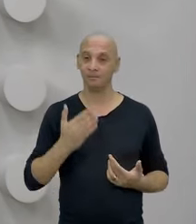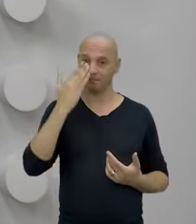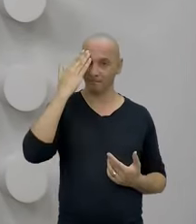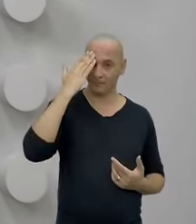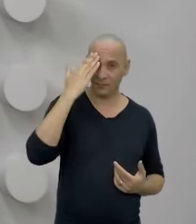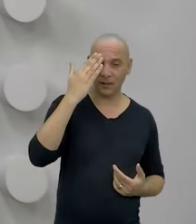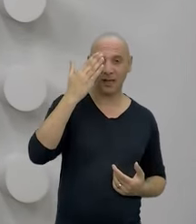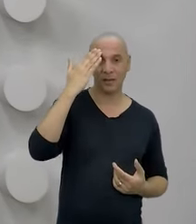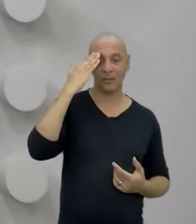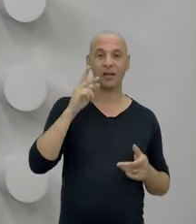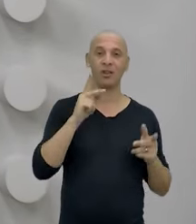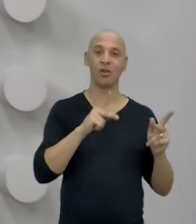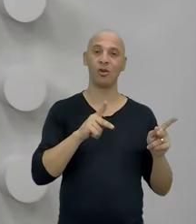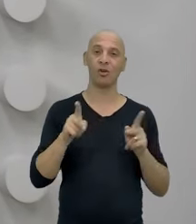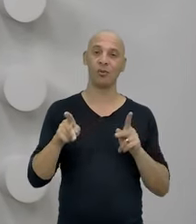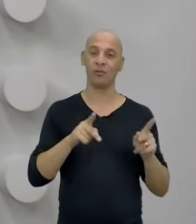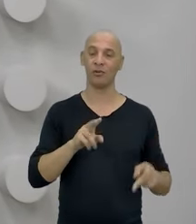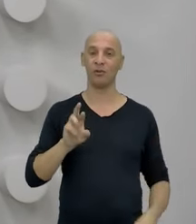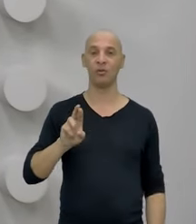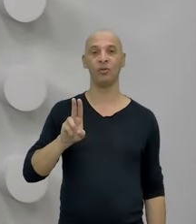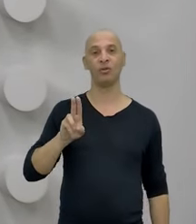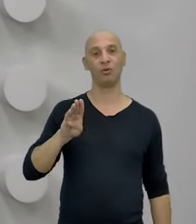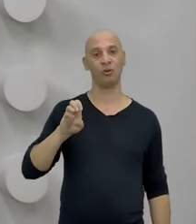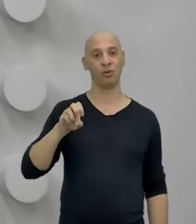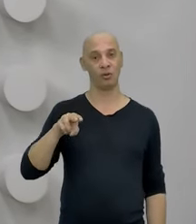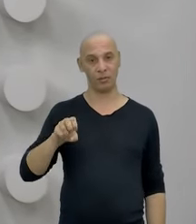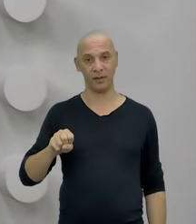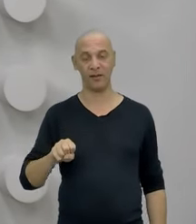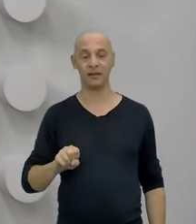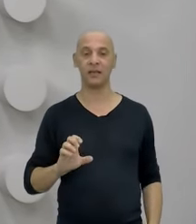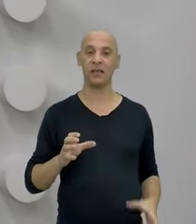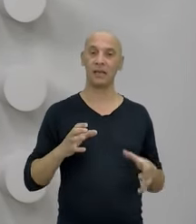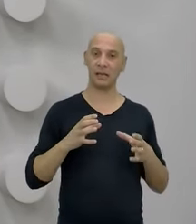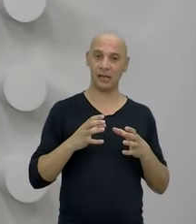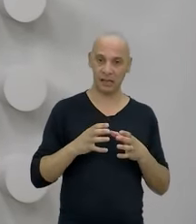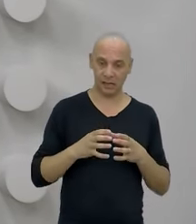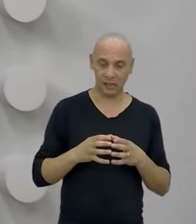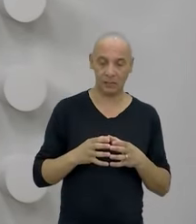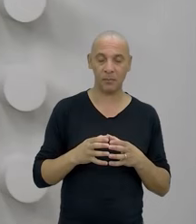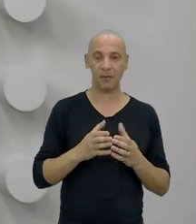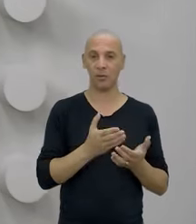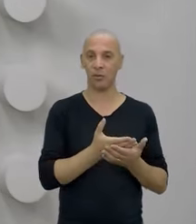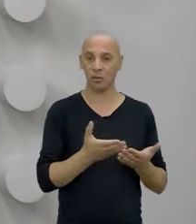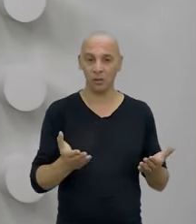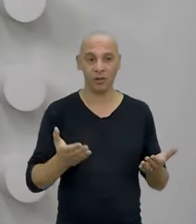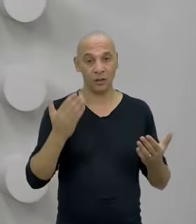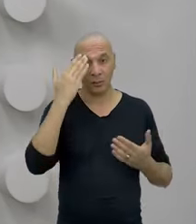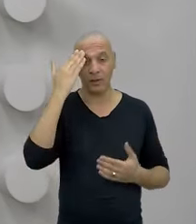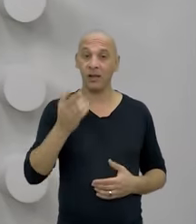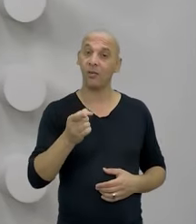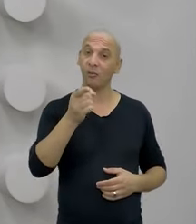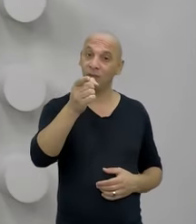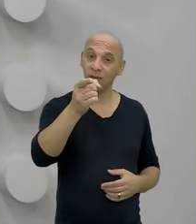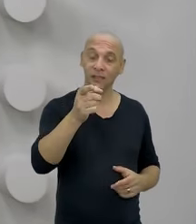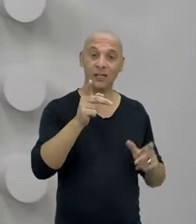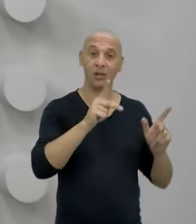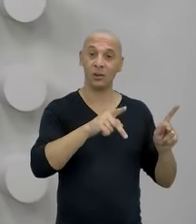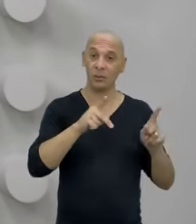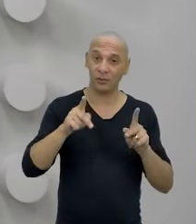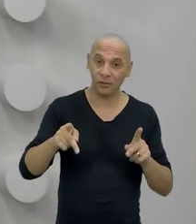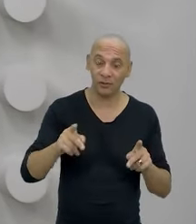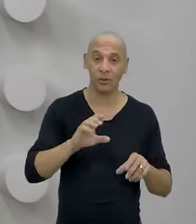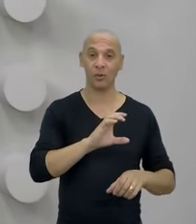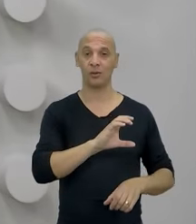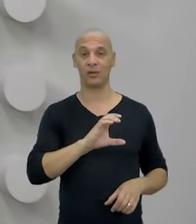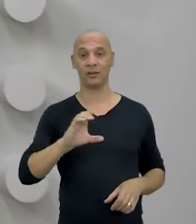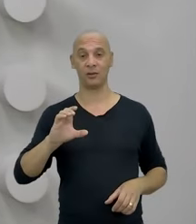agradecer o professor é Rubens agradecer também a equipe de Educação Especial e agradecer você professor